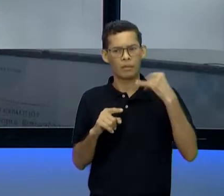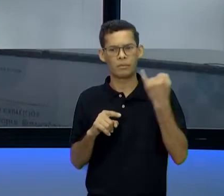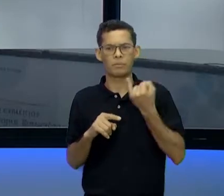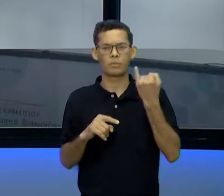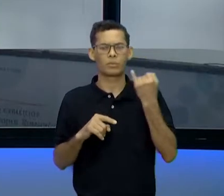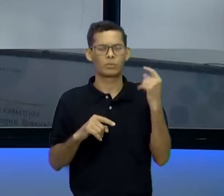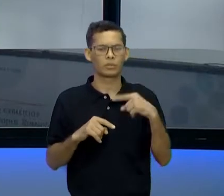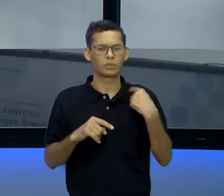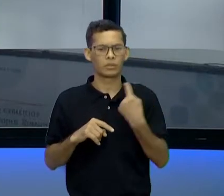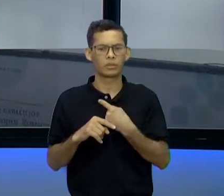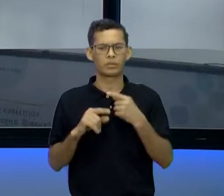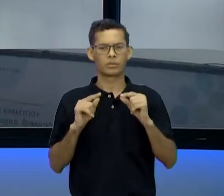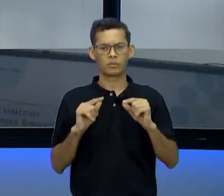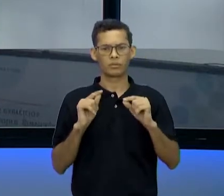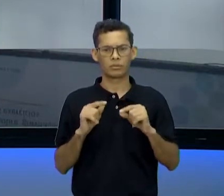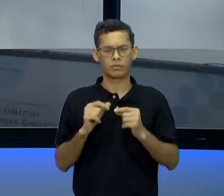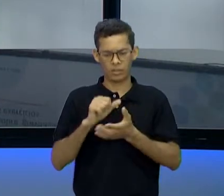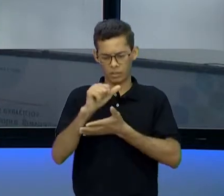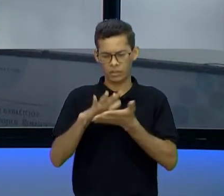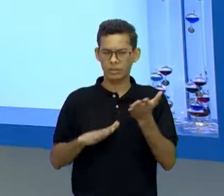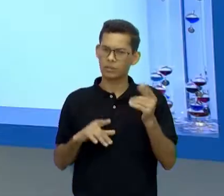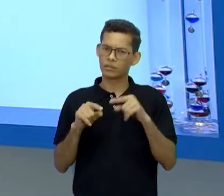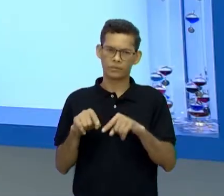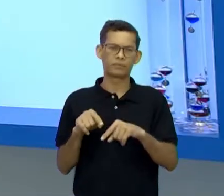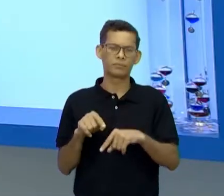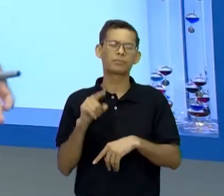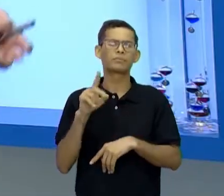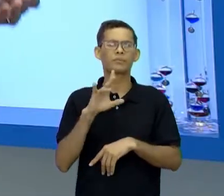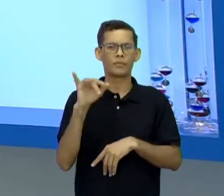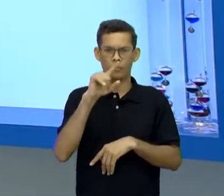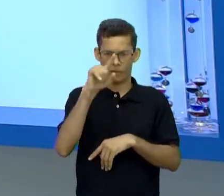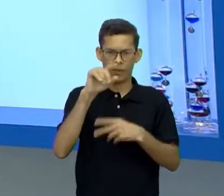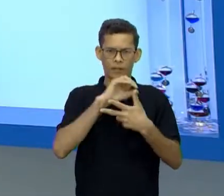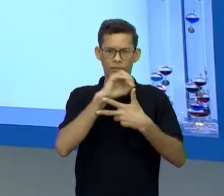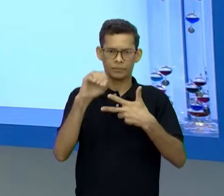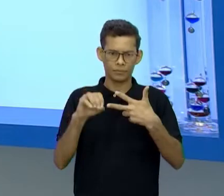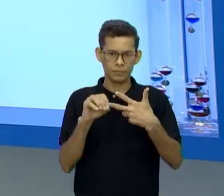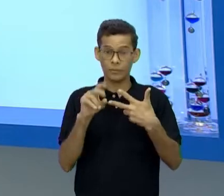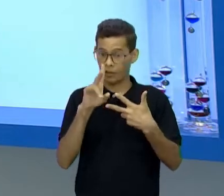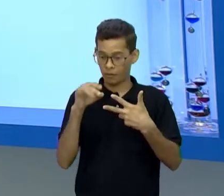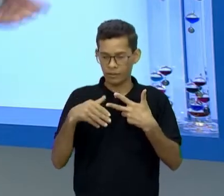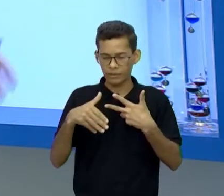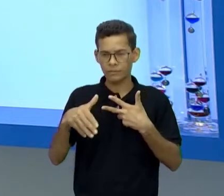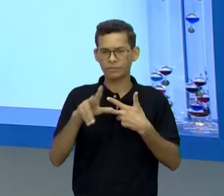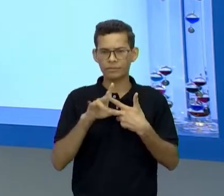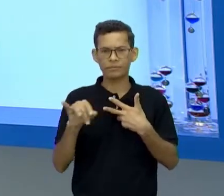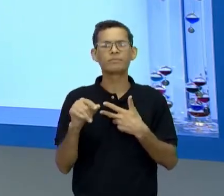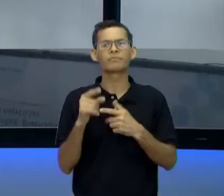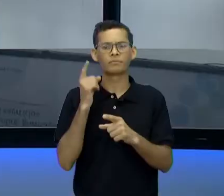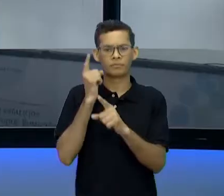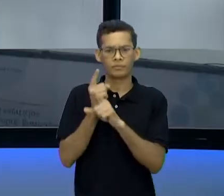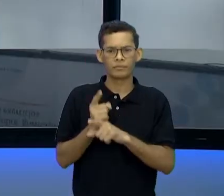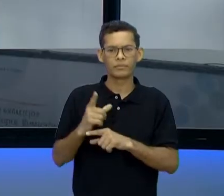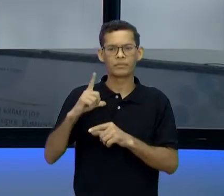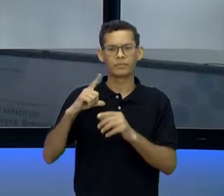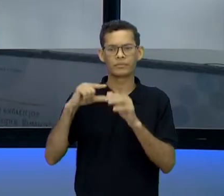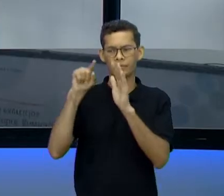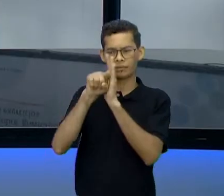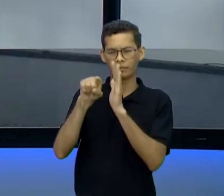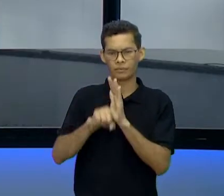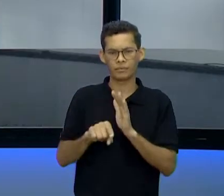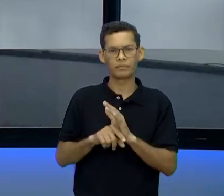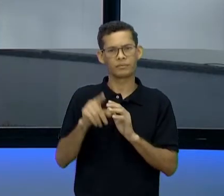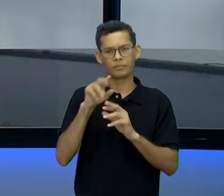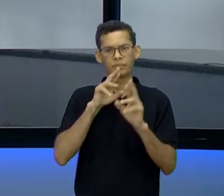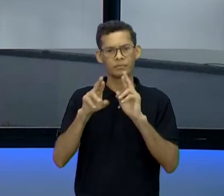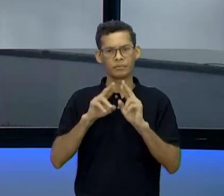se deparar com o exercício, pessoal. Não tem jeito, quem vai prestar vestibular, o Enem tá chegando, hein? Vai encontrar a resolução de exercício também.